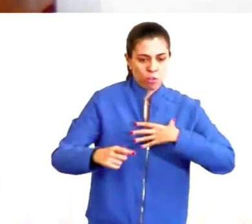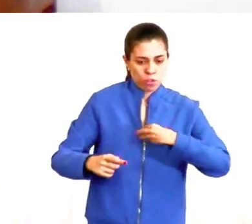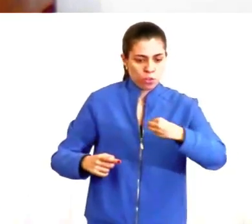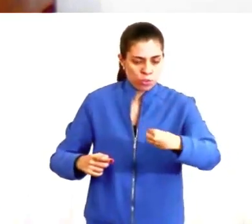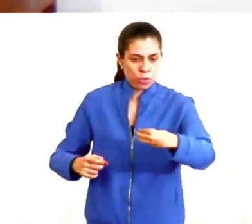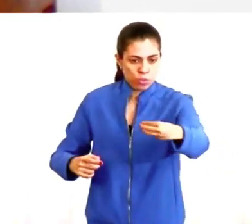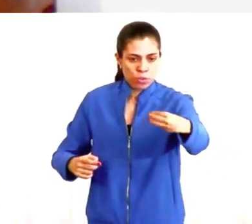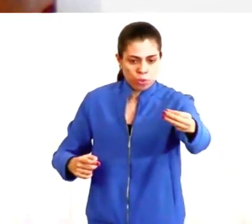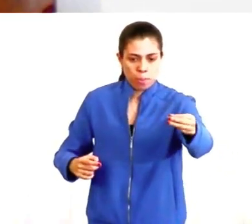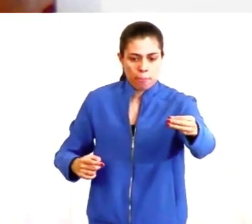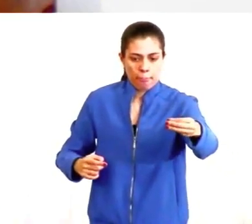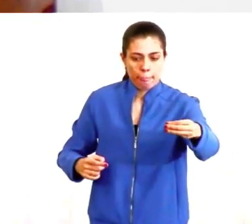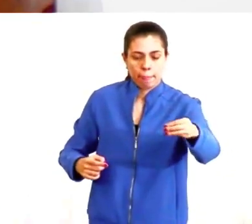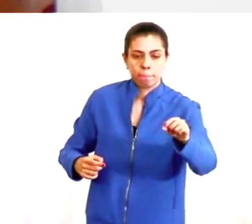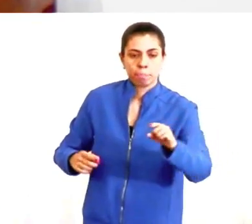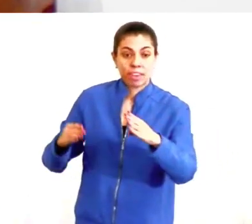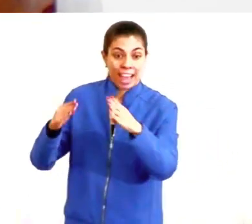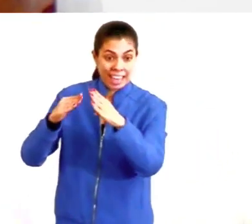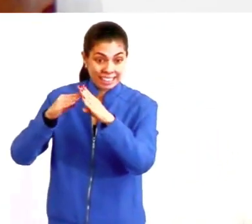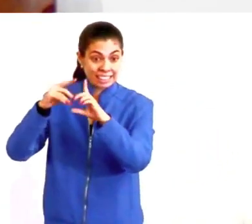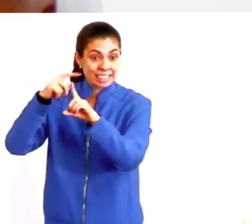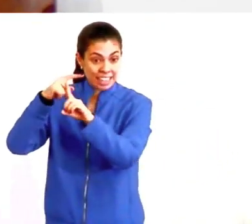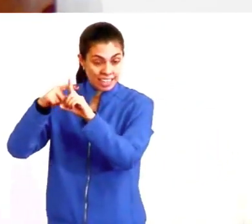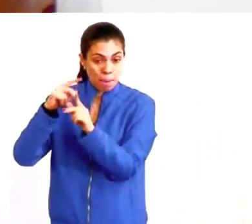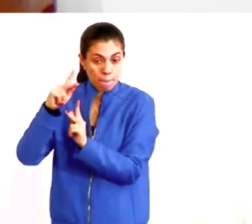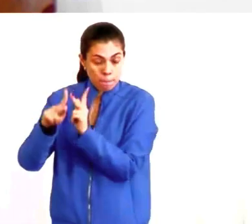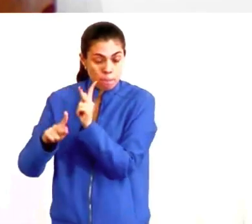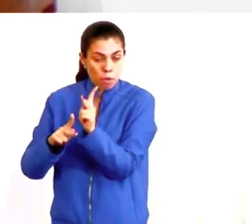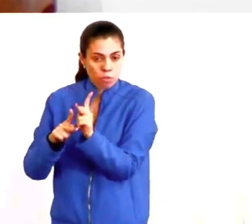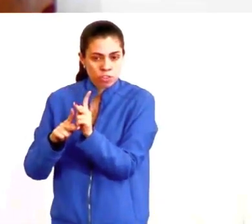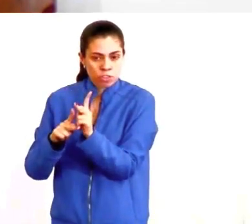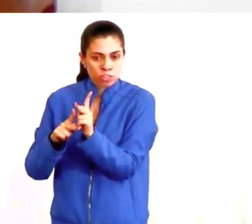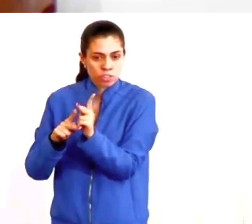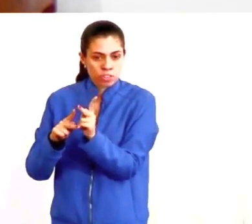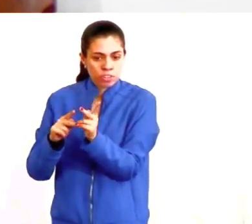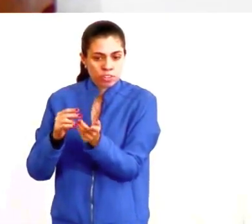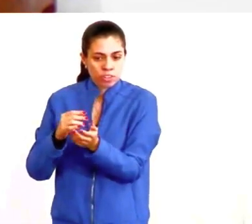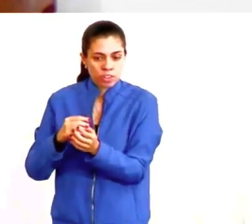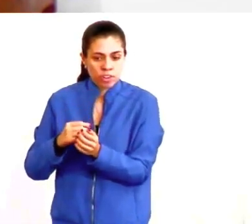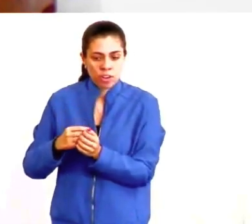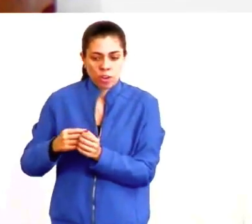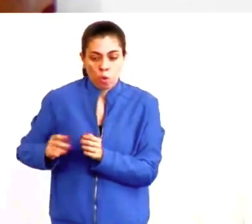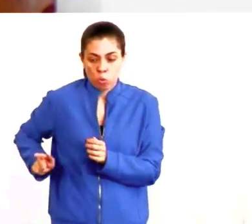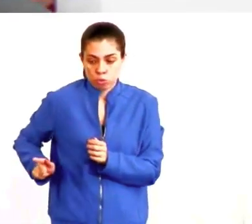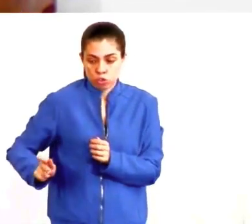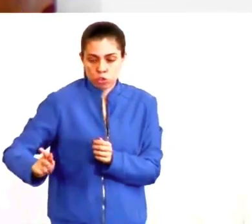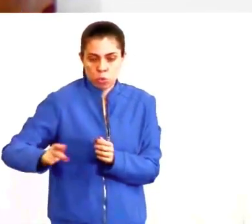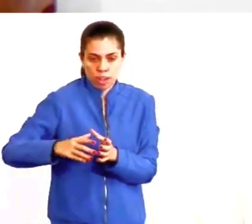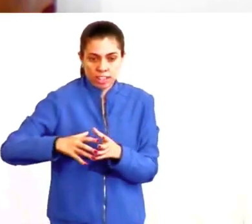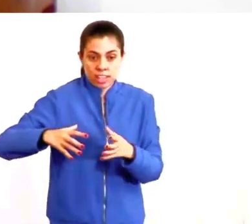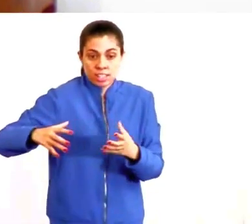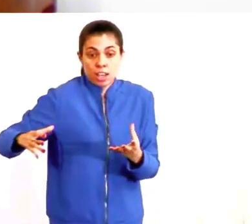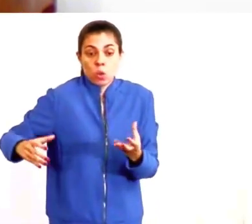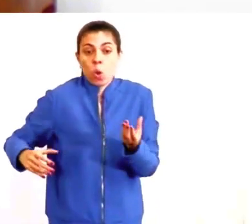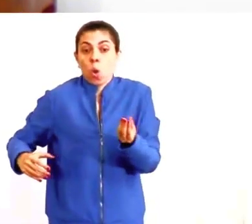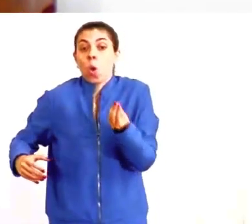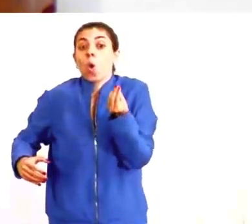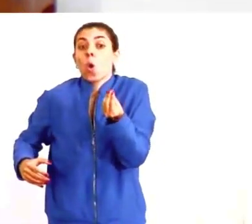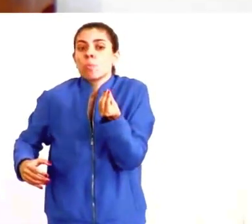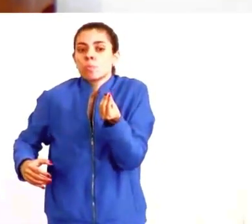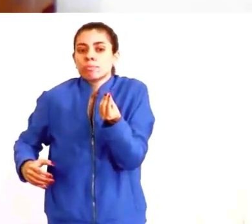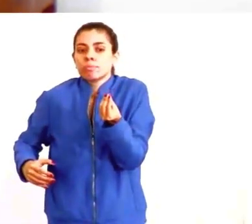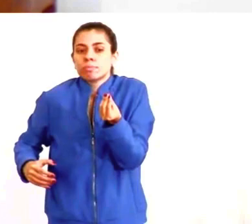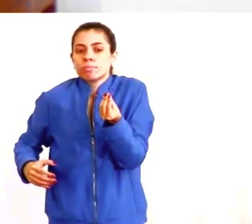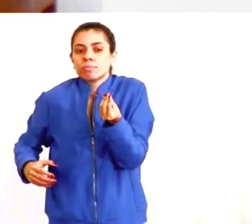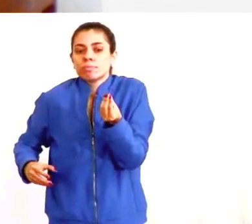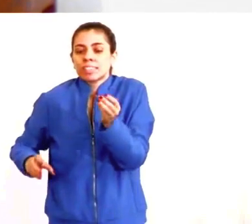Cristo vive, mas a nossa voz se vai. A gente pode pegar o microfone e ir para uma praça em algum lugar e gritar bem alto, Jesus